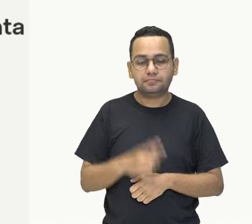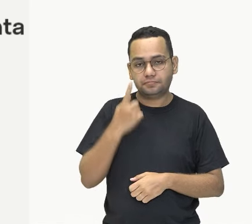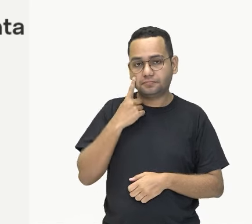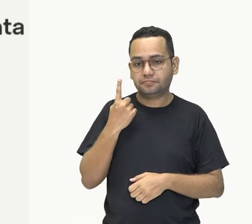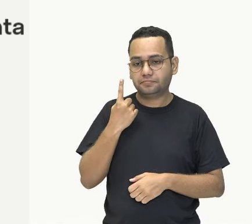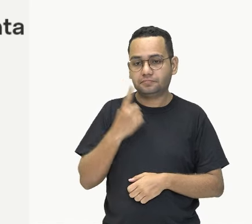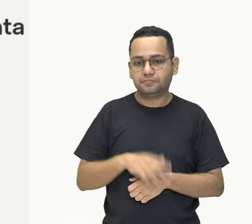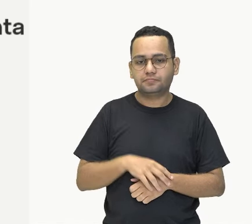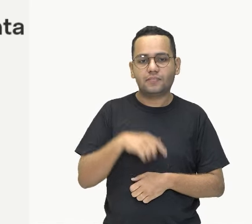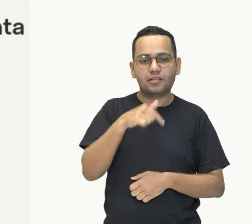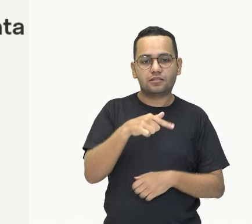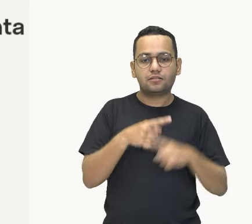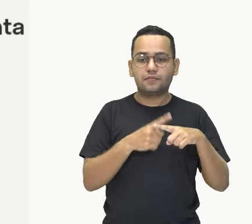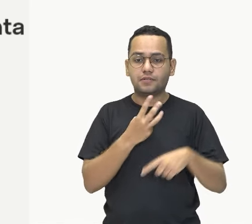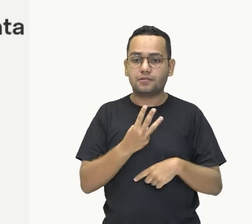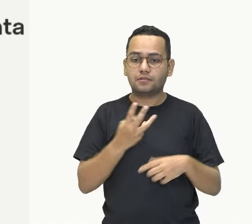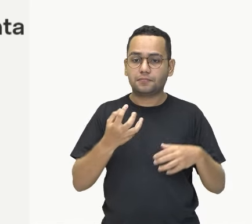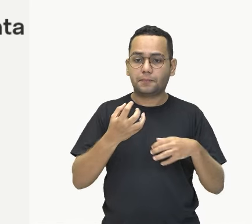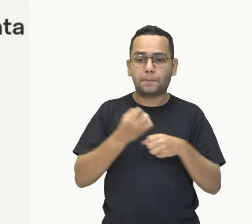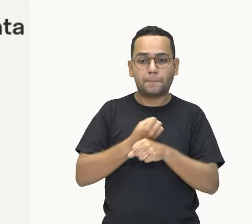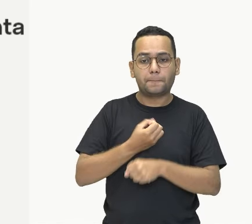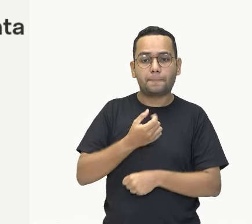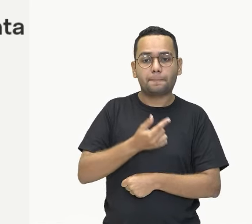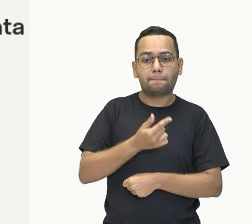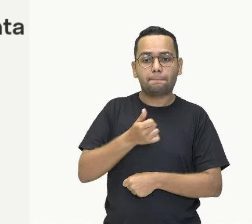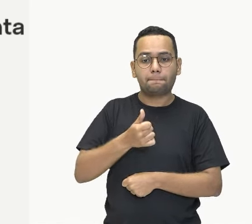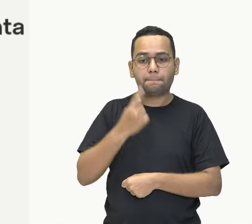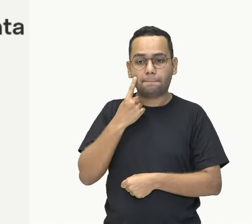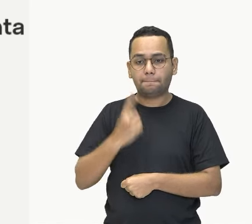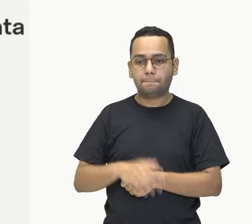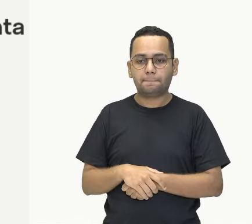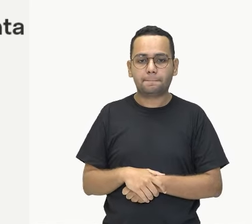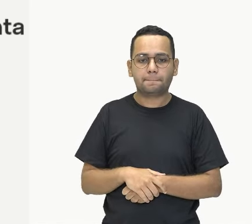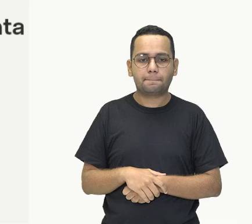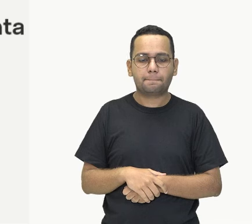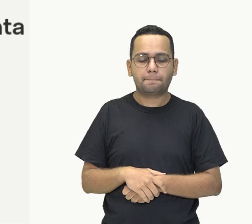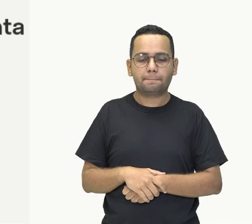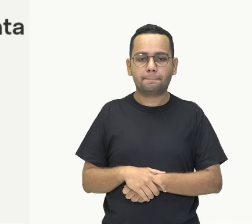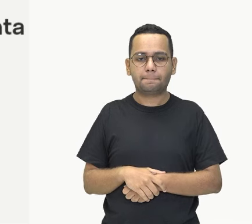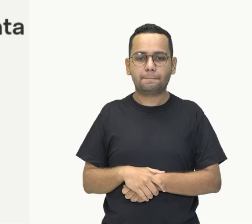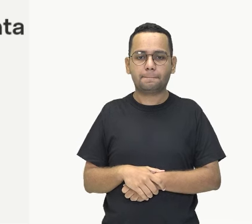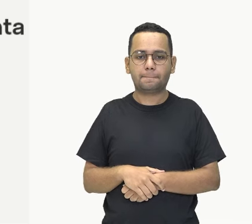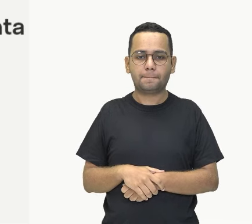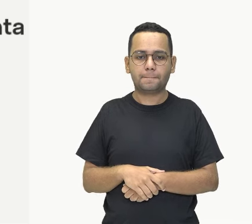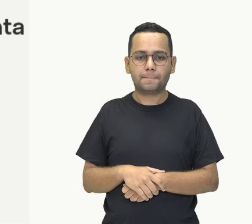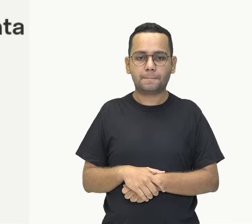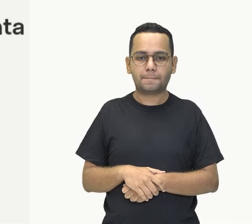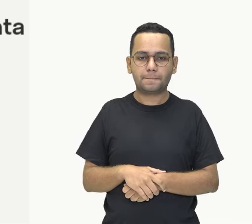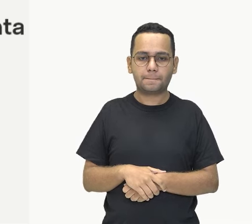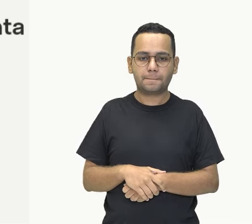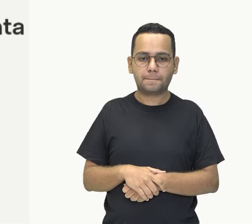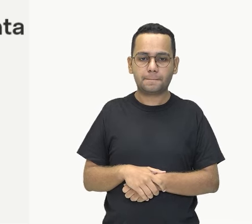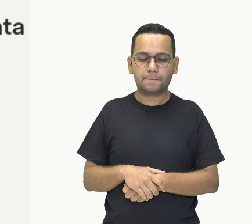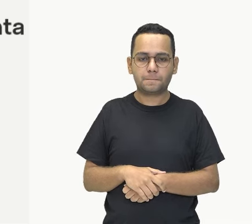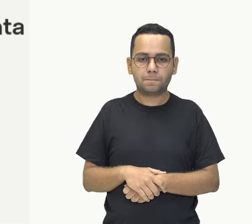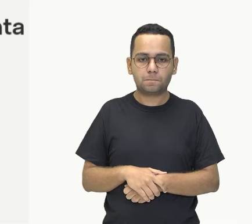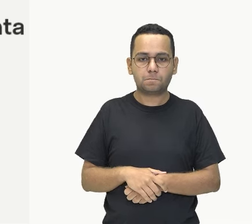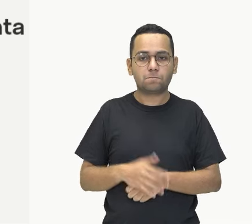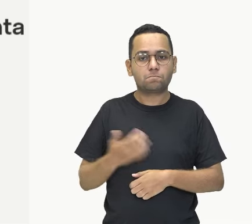é exatamente o que eu vou multiplicar aqui, ó. 7 vezes 3, 21. E a minha